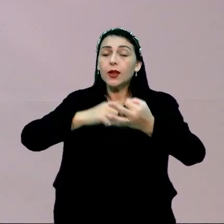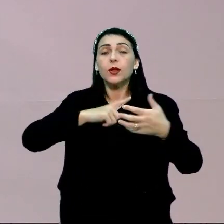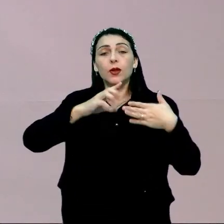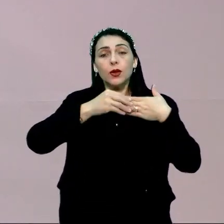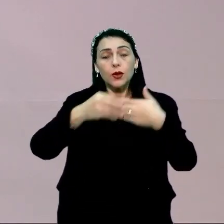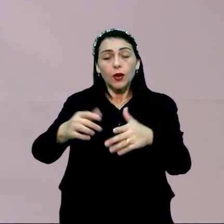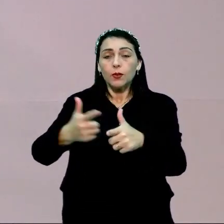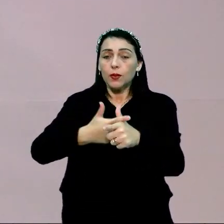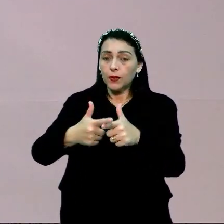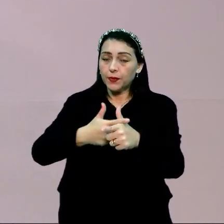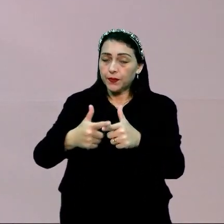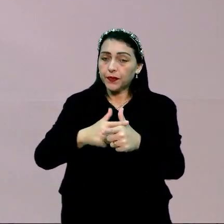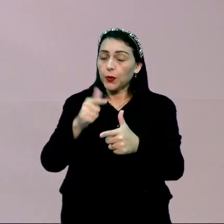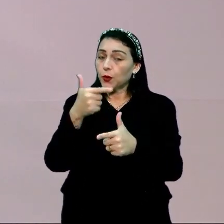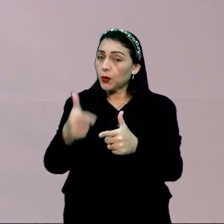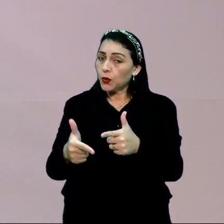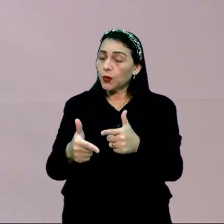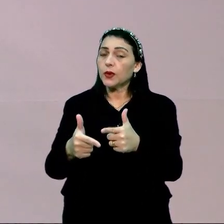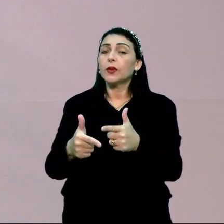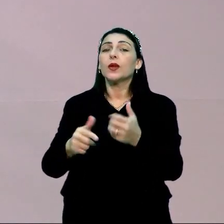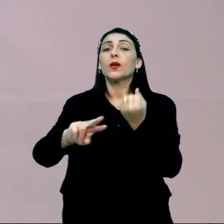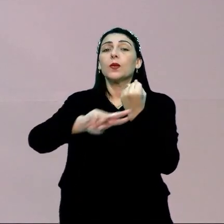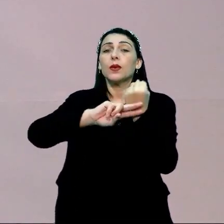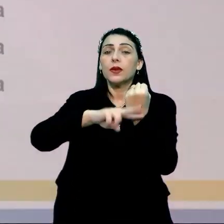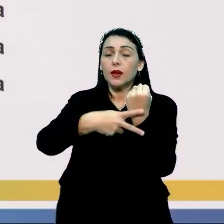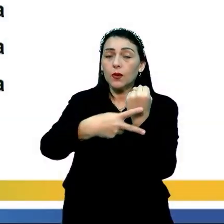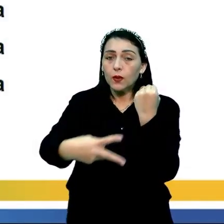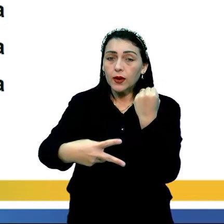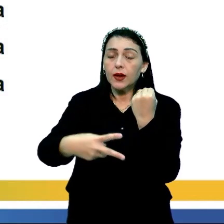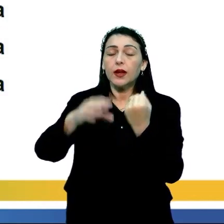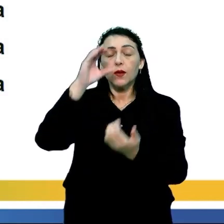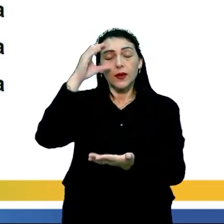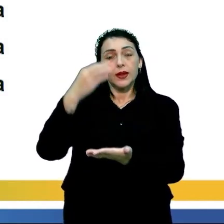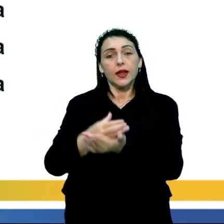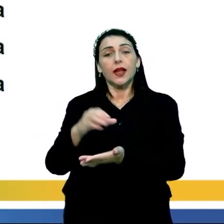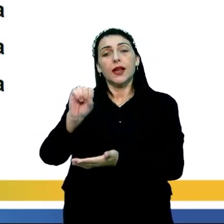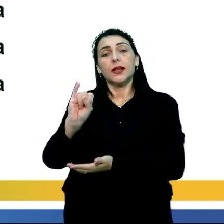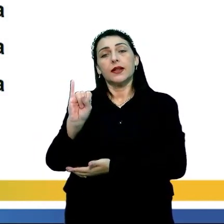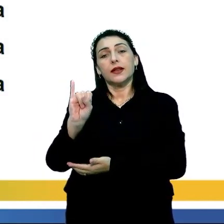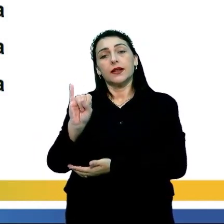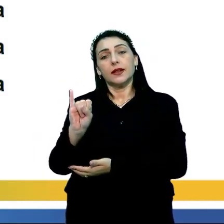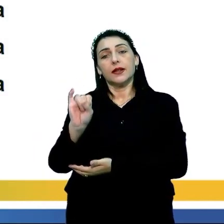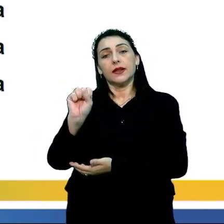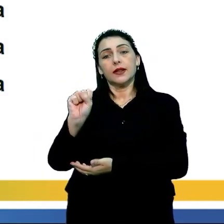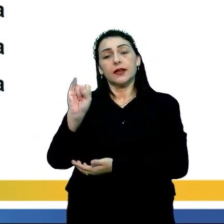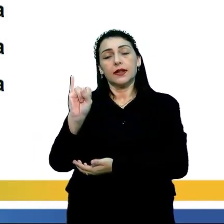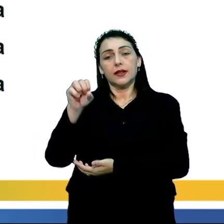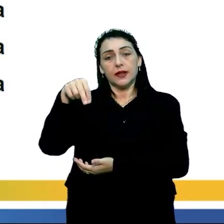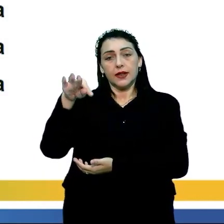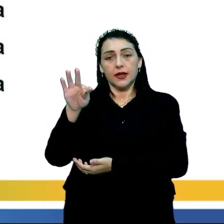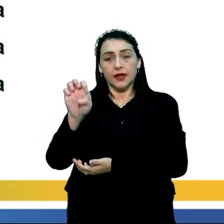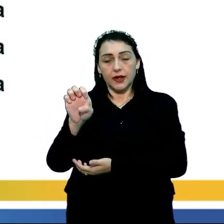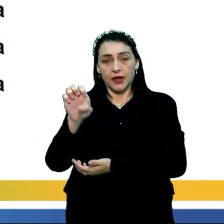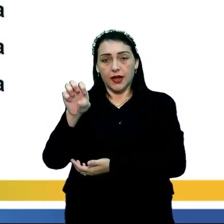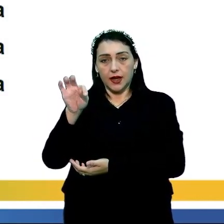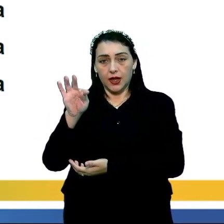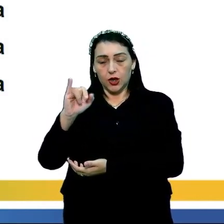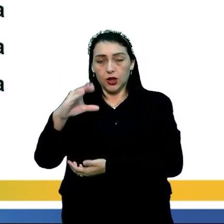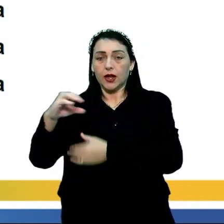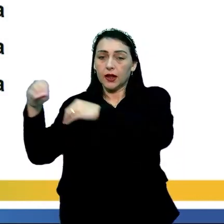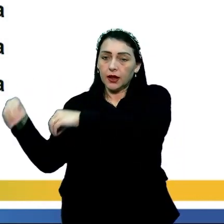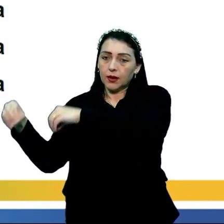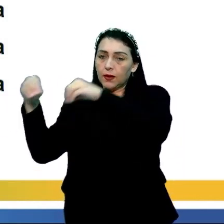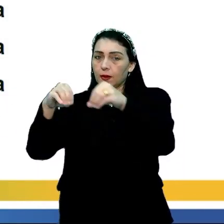é uma tese sintética. Não existe uma causa e uma consequência. É uma tese sintética porque nós temos a mudança da vida rural para o